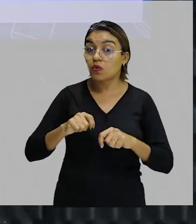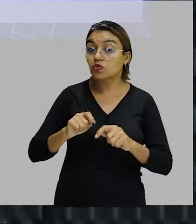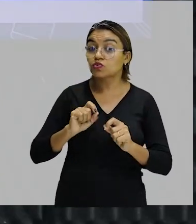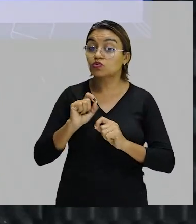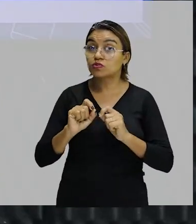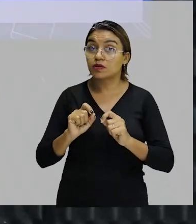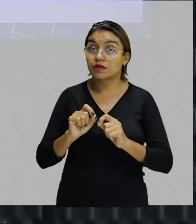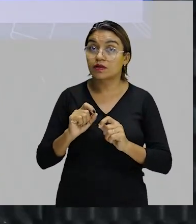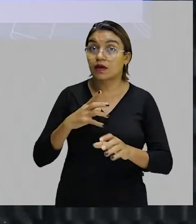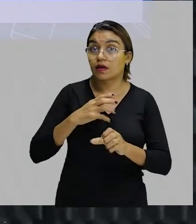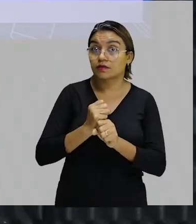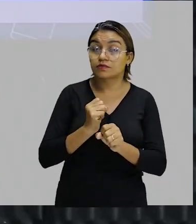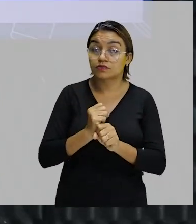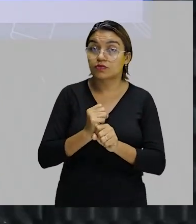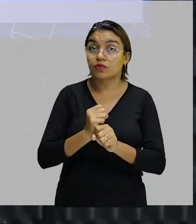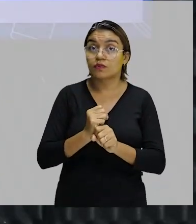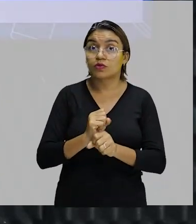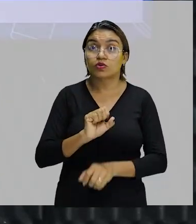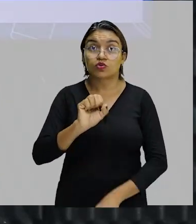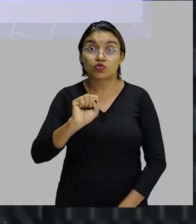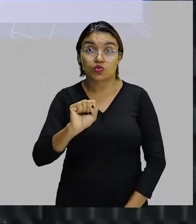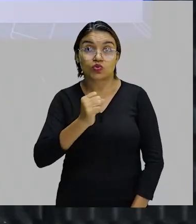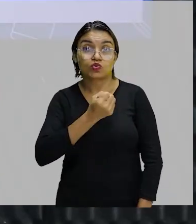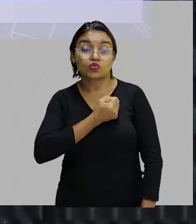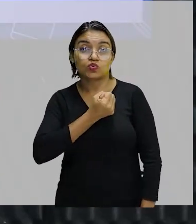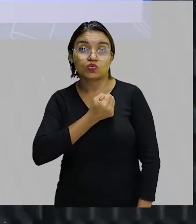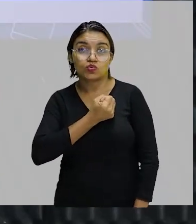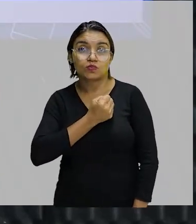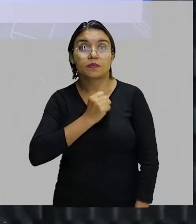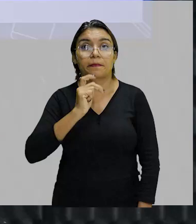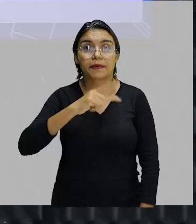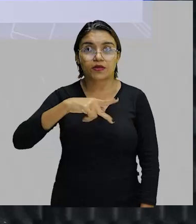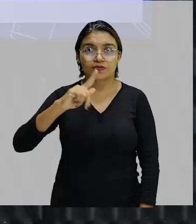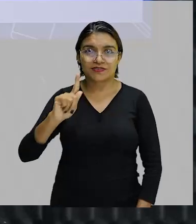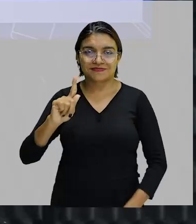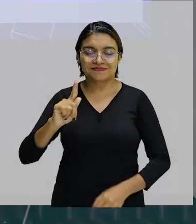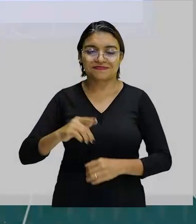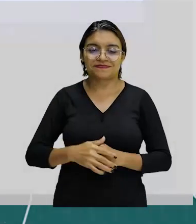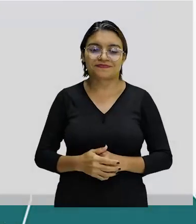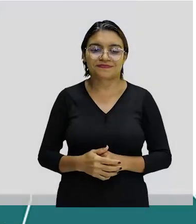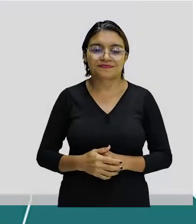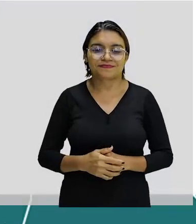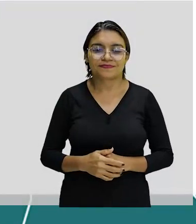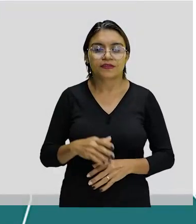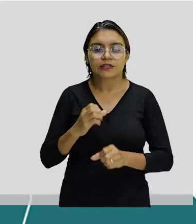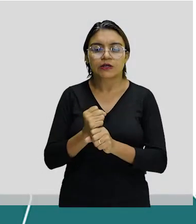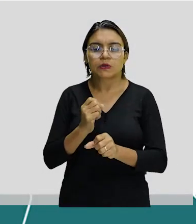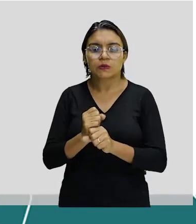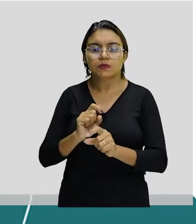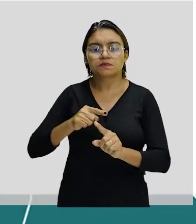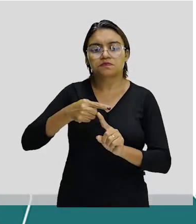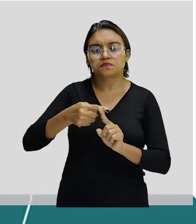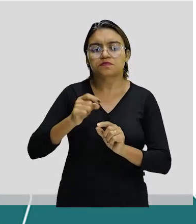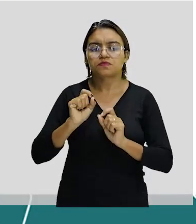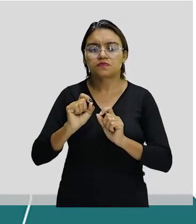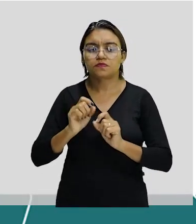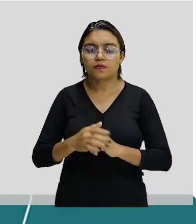a soma dos 8 termos dessa PG, tá? Vamos calcular essa soma,